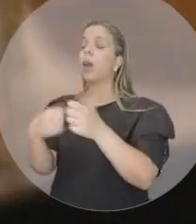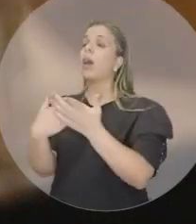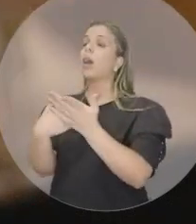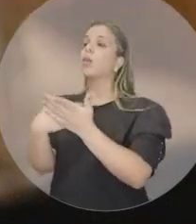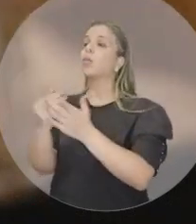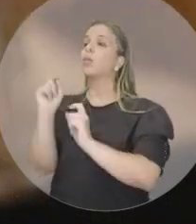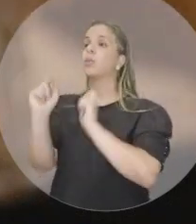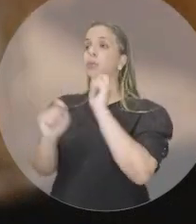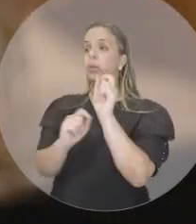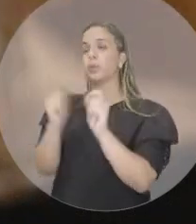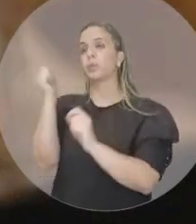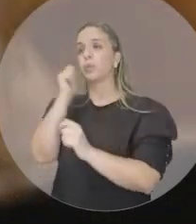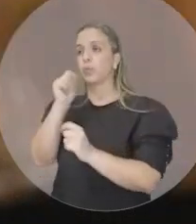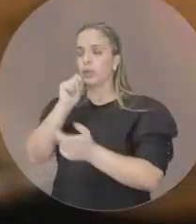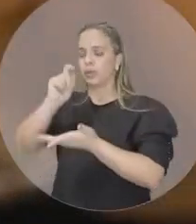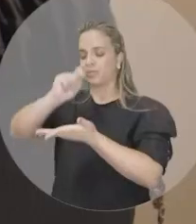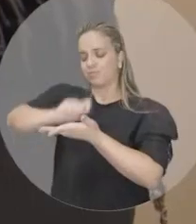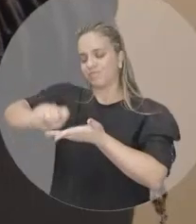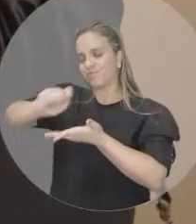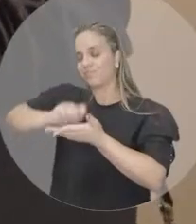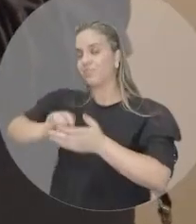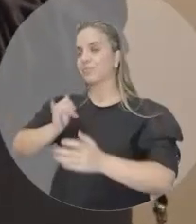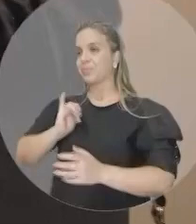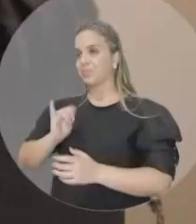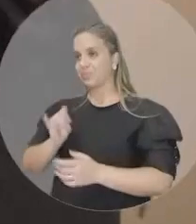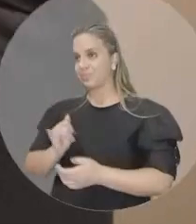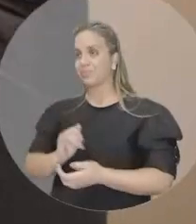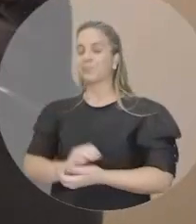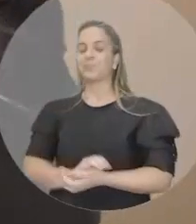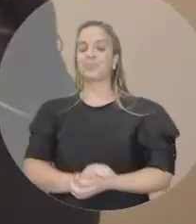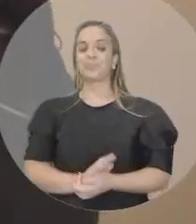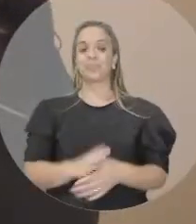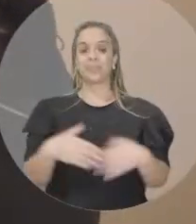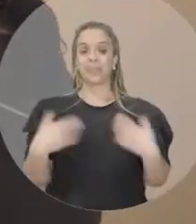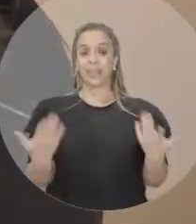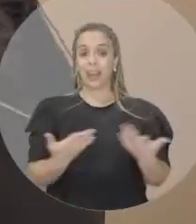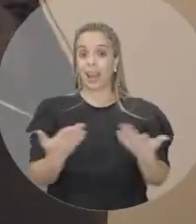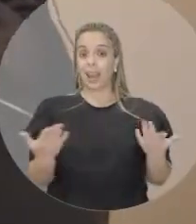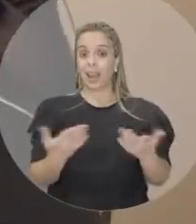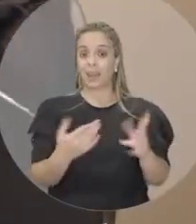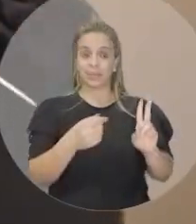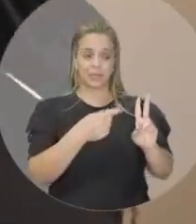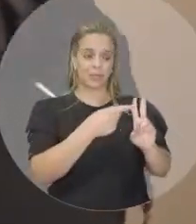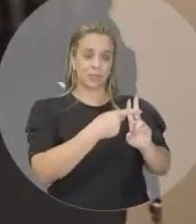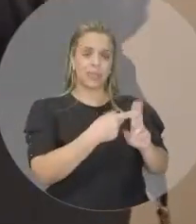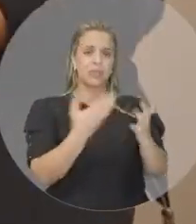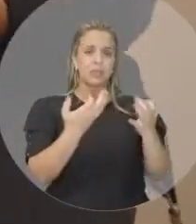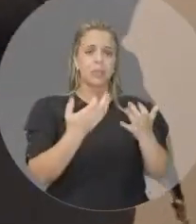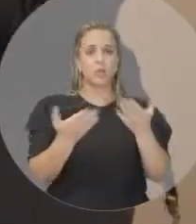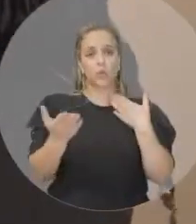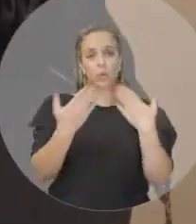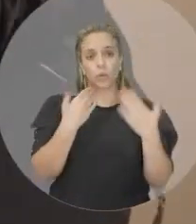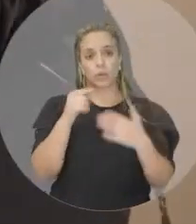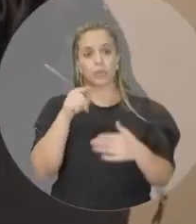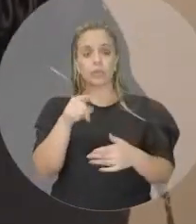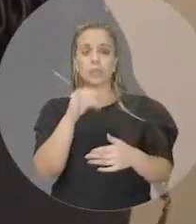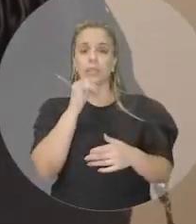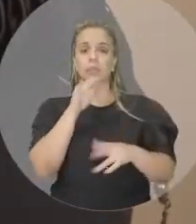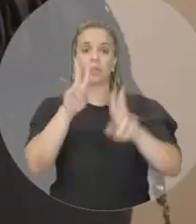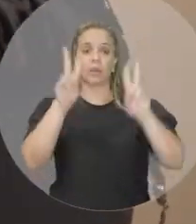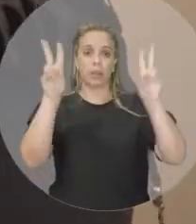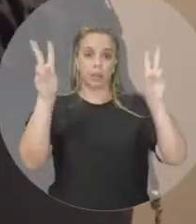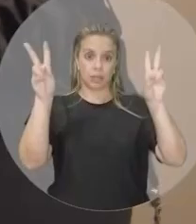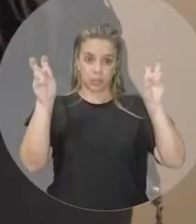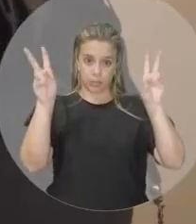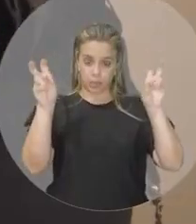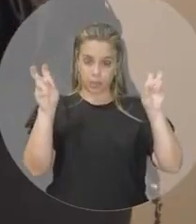narrativas começam a surgir. Marli, eu quero agora que você me conversar um pouquinho com você sobre a